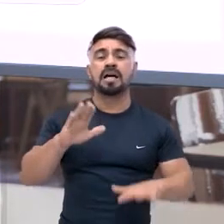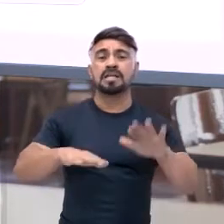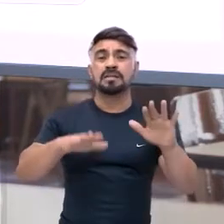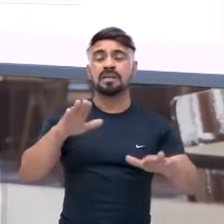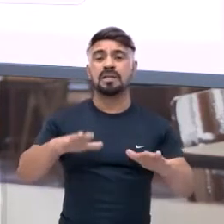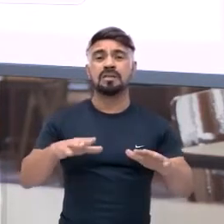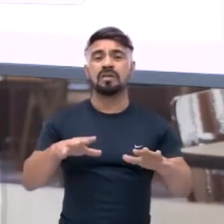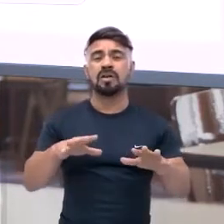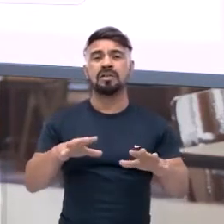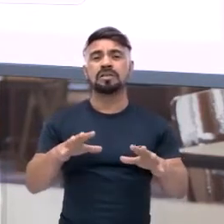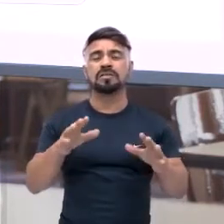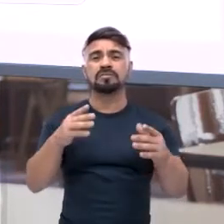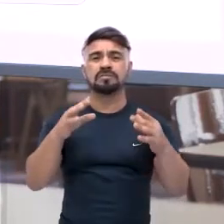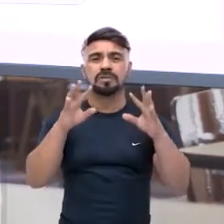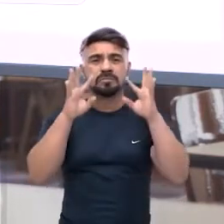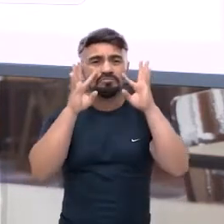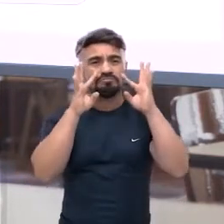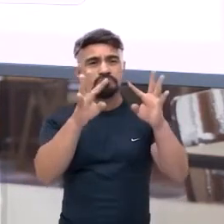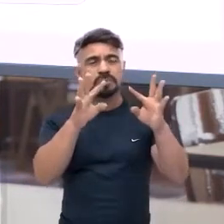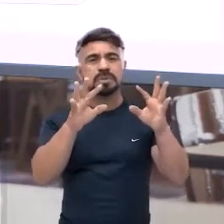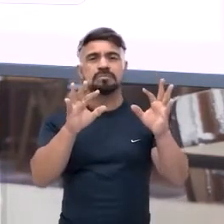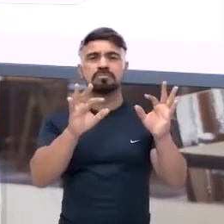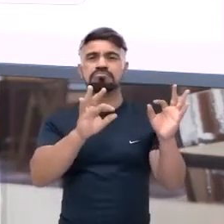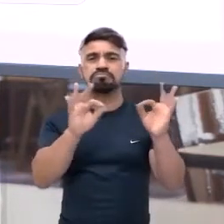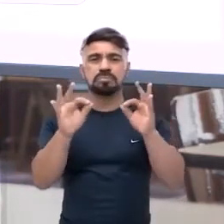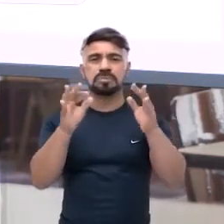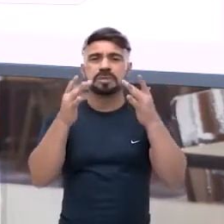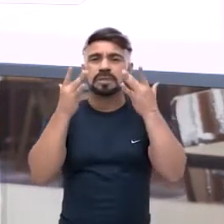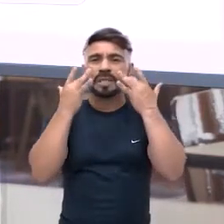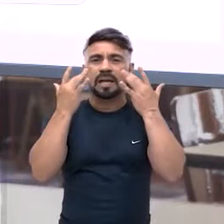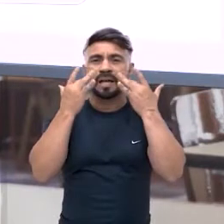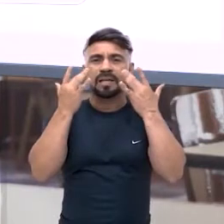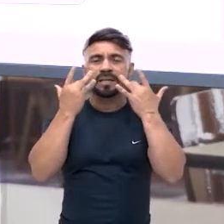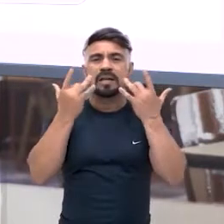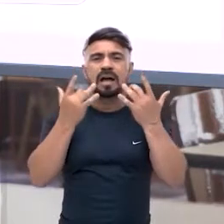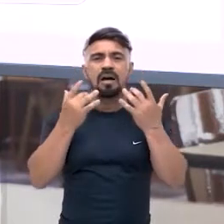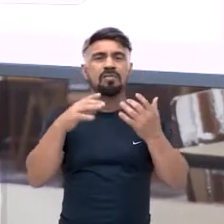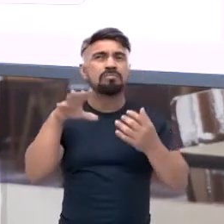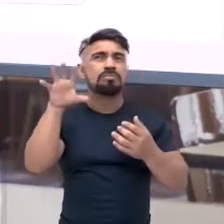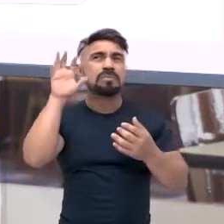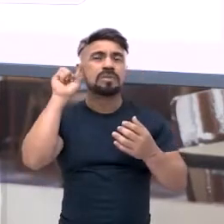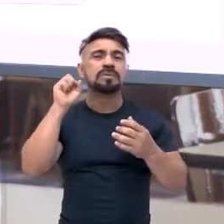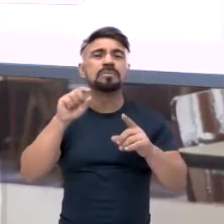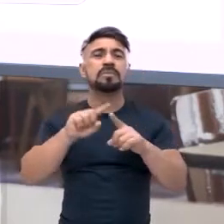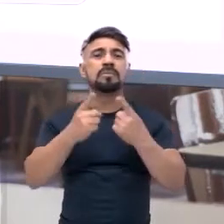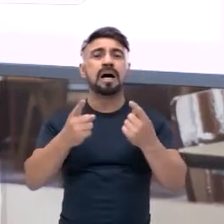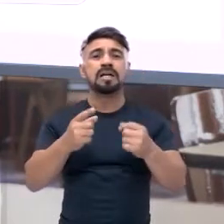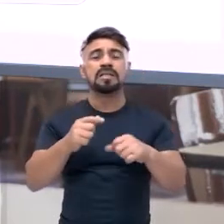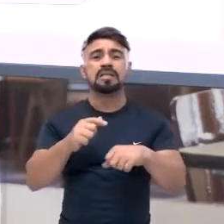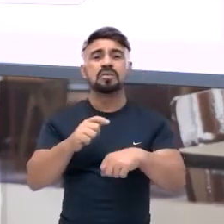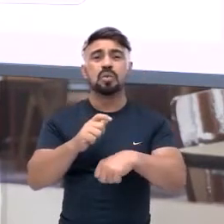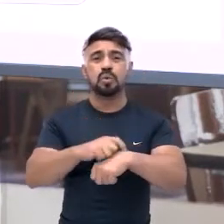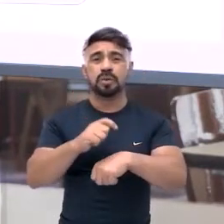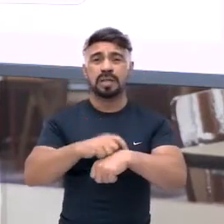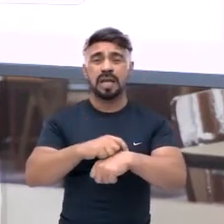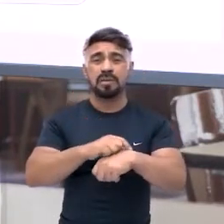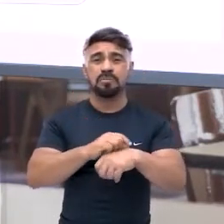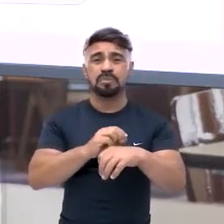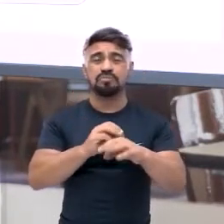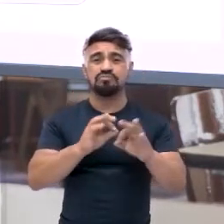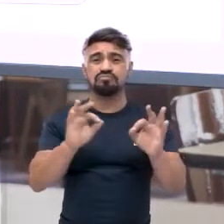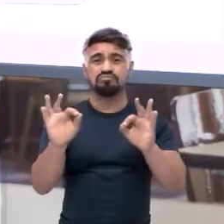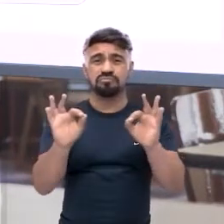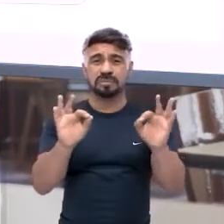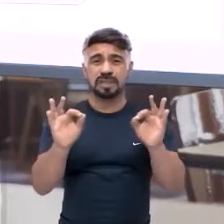vezes nós assistimos a uma peça teatral, nós ouvimos um texto dramático, mas o tempo da